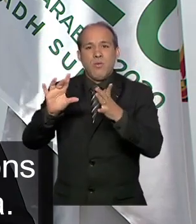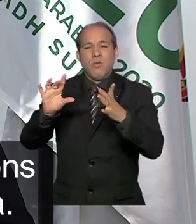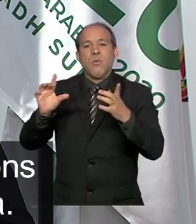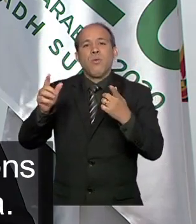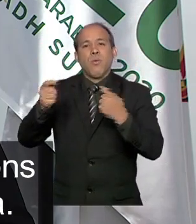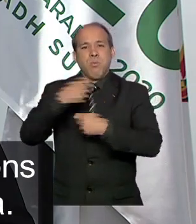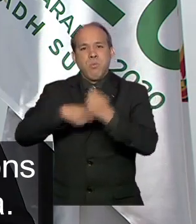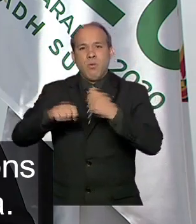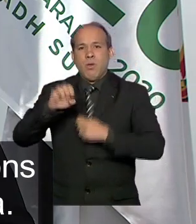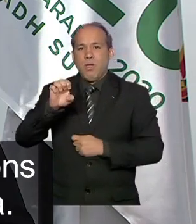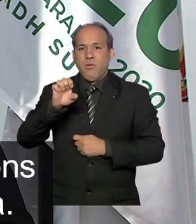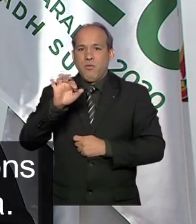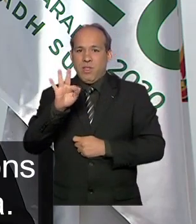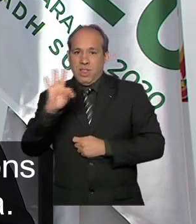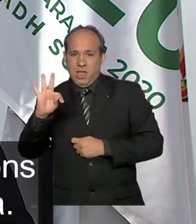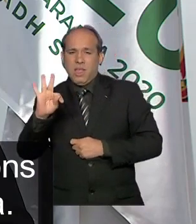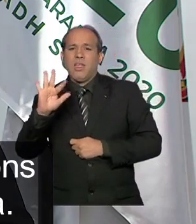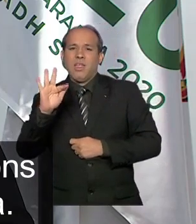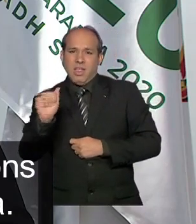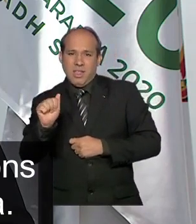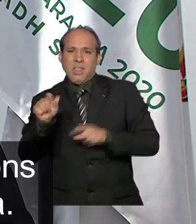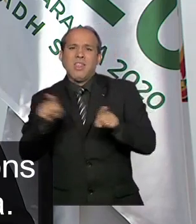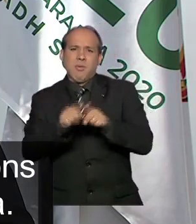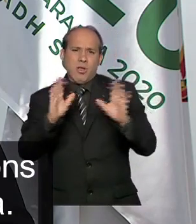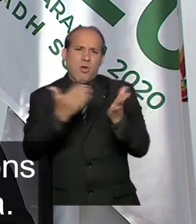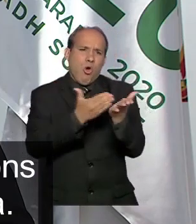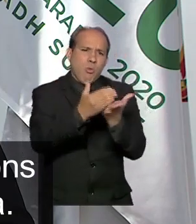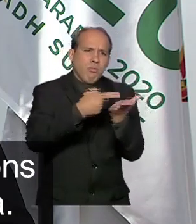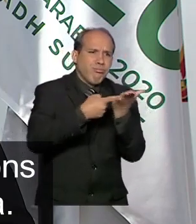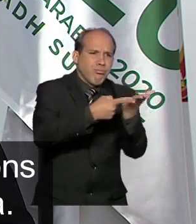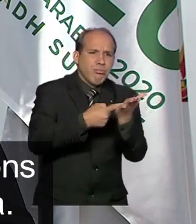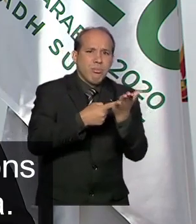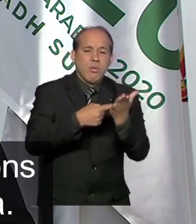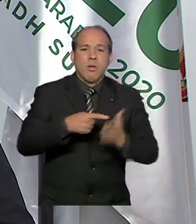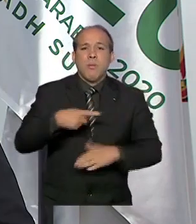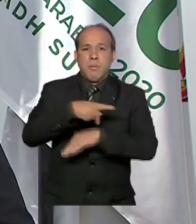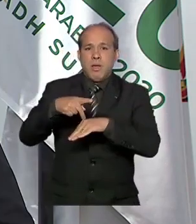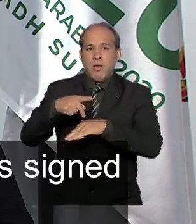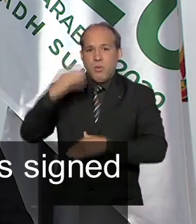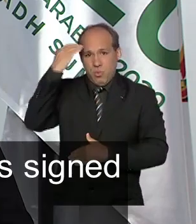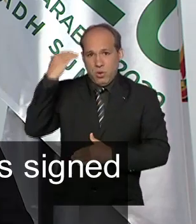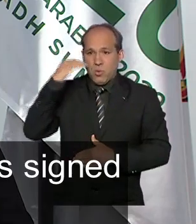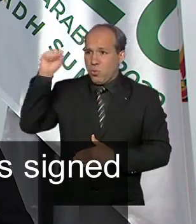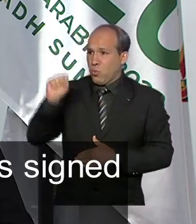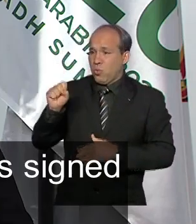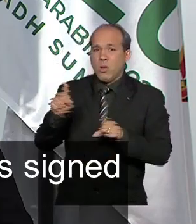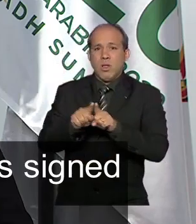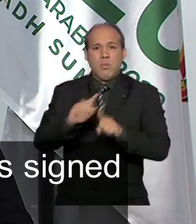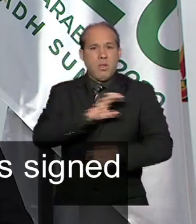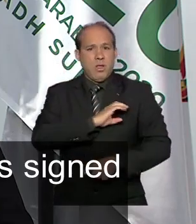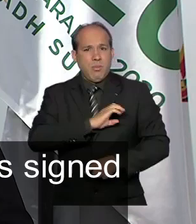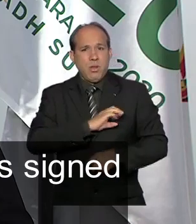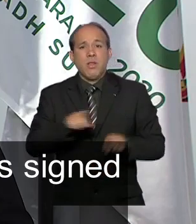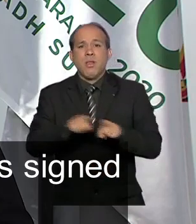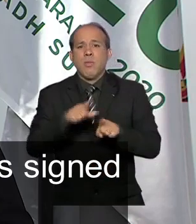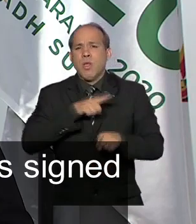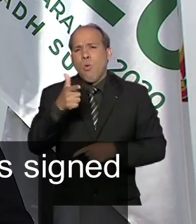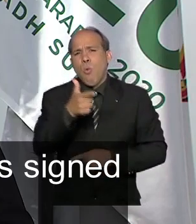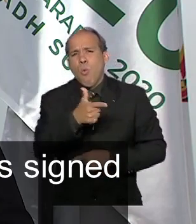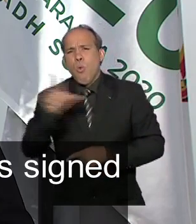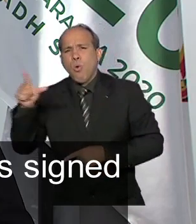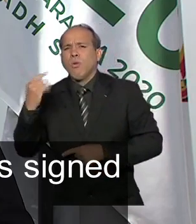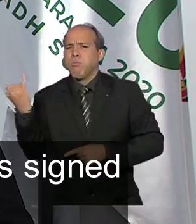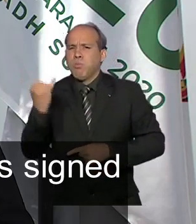também já iniciamos tratativas com a Coreia do Sul e com o Canadá destaco igualmente